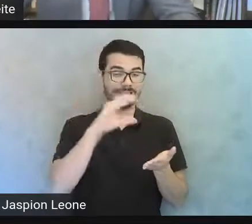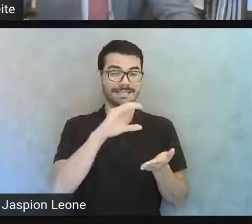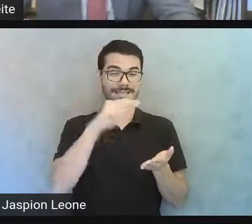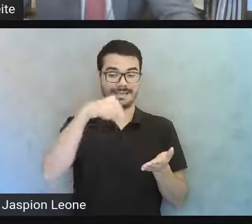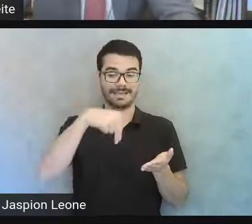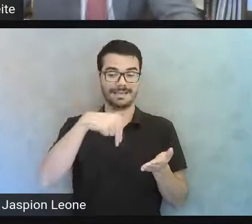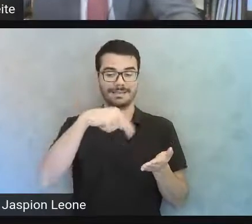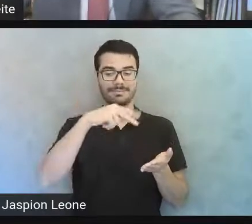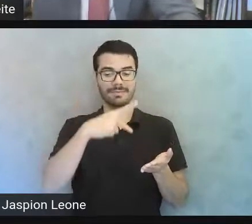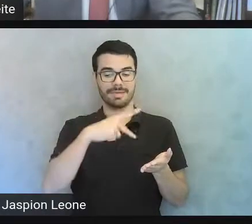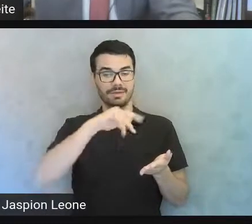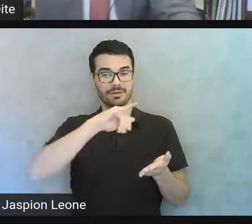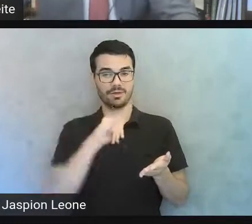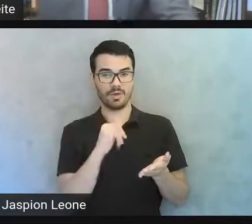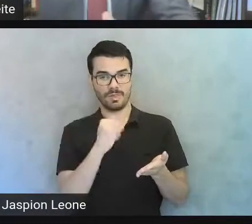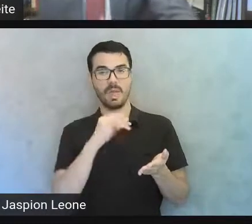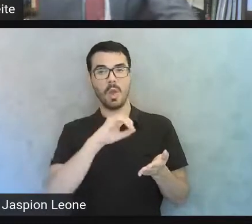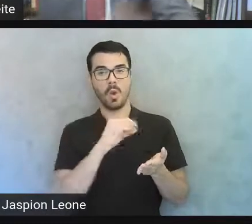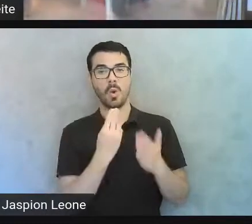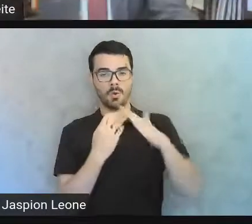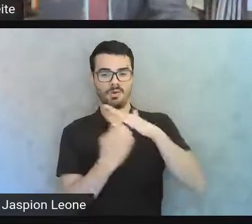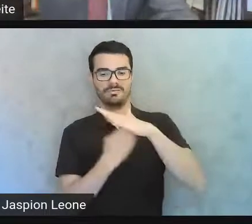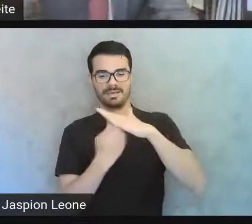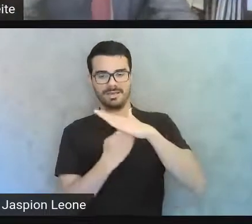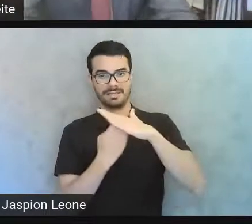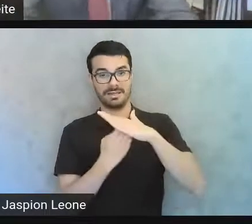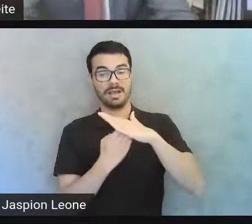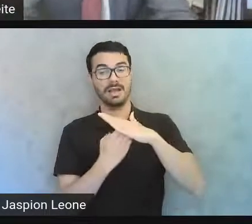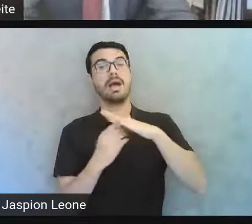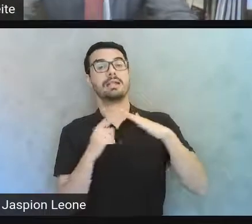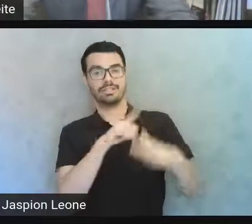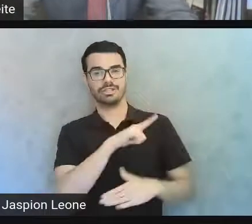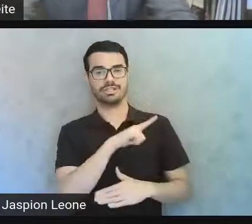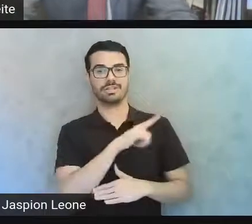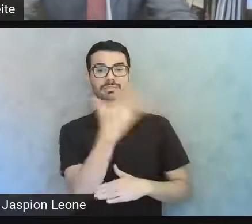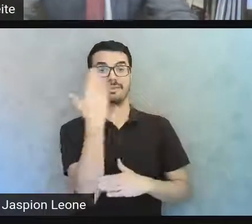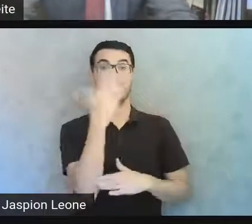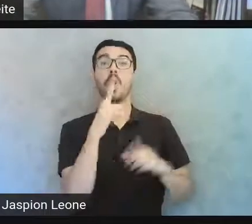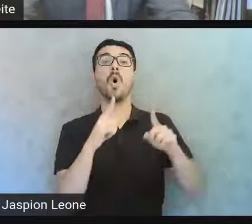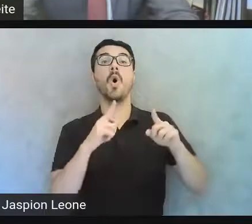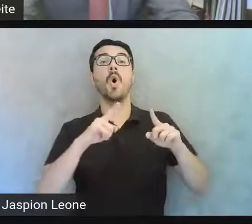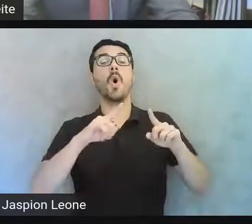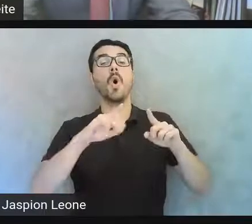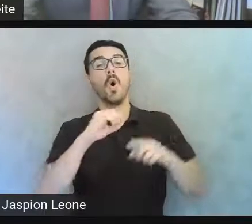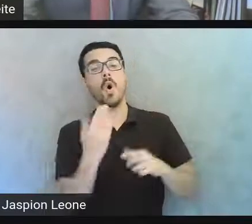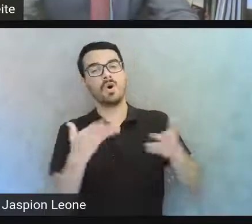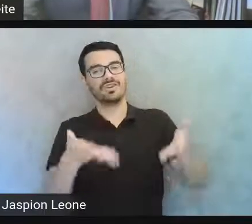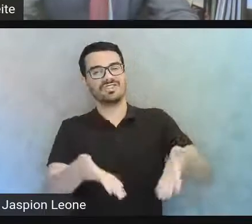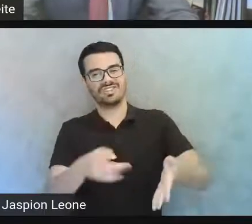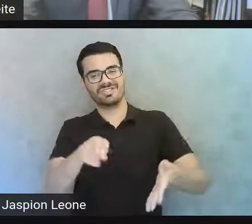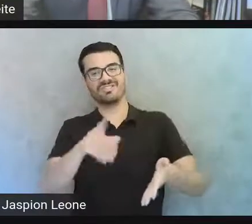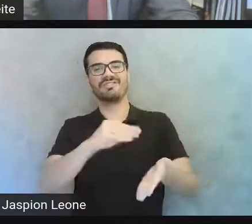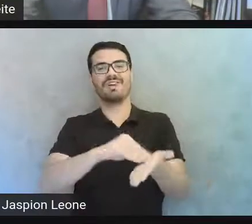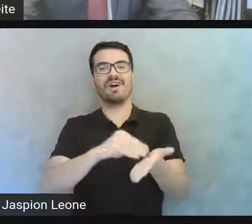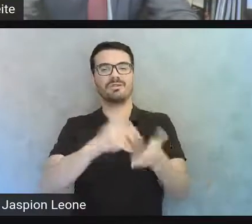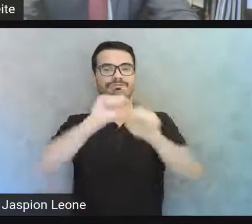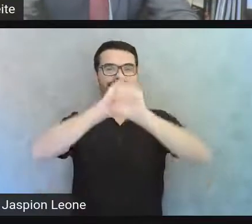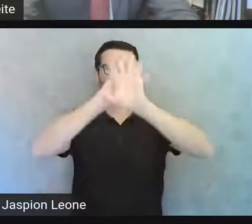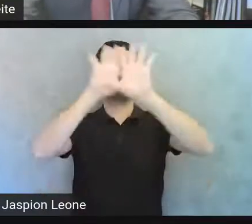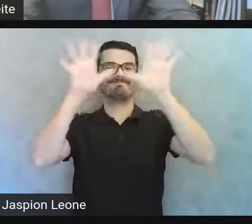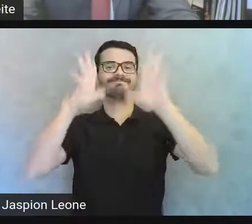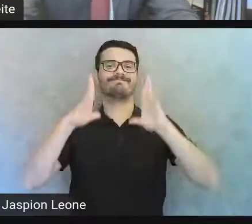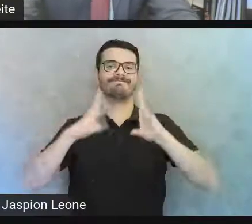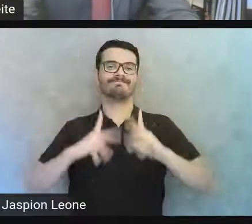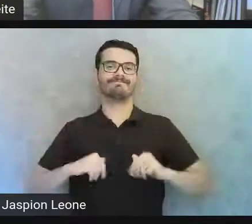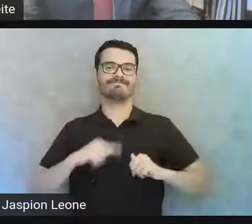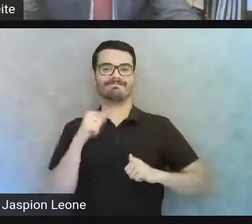hoje, possivelmente, nós temos outros, como, por exemplo, a falta de transparência. Nós vamos conversar, então, sobre esses